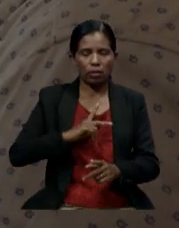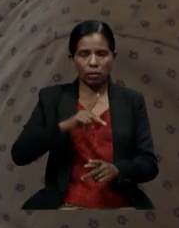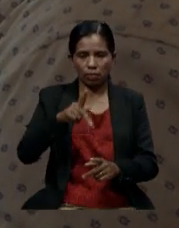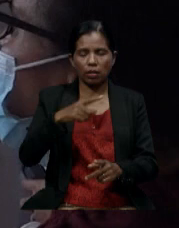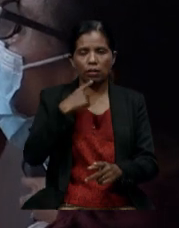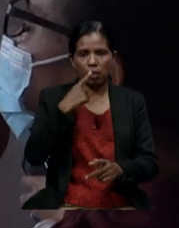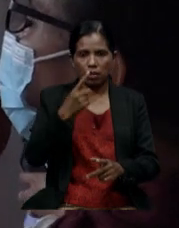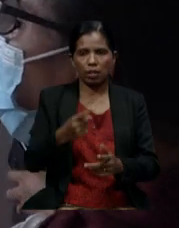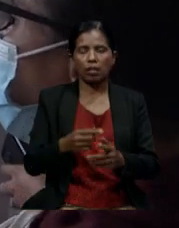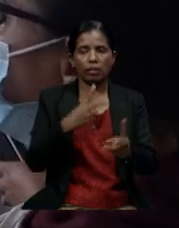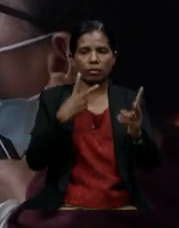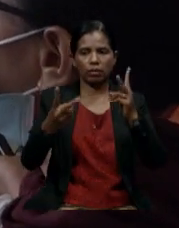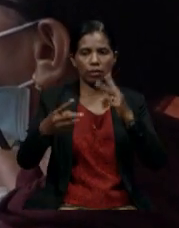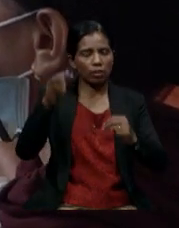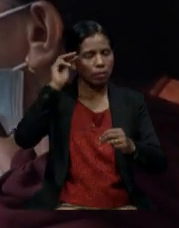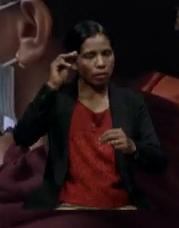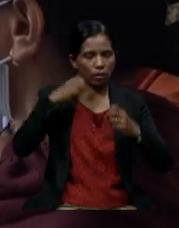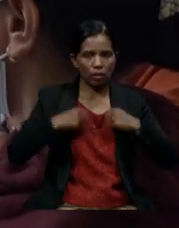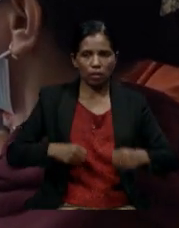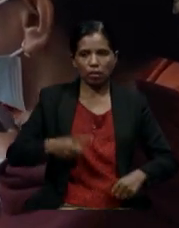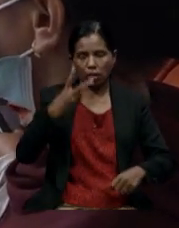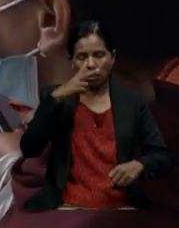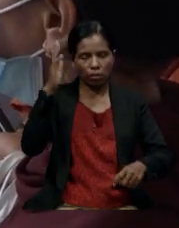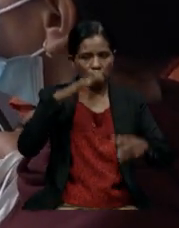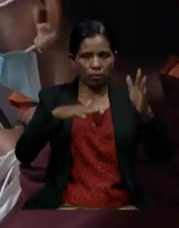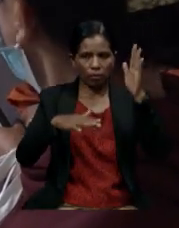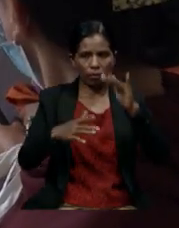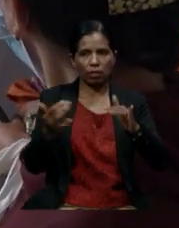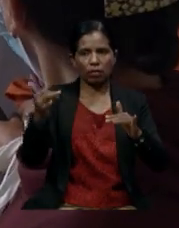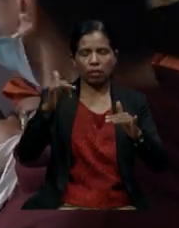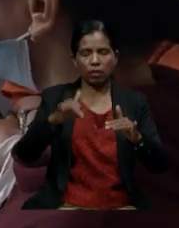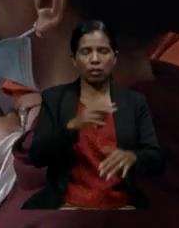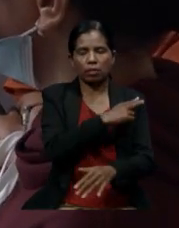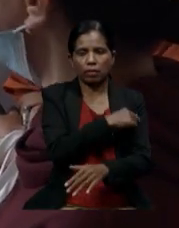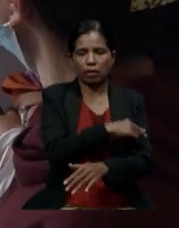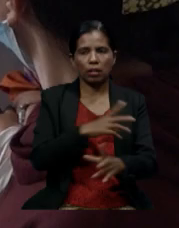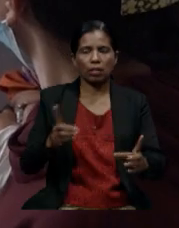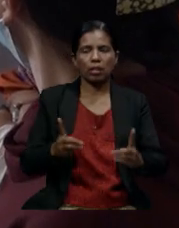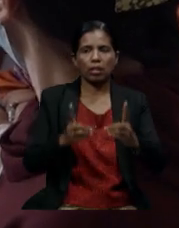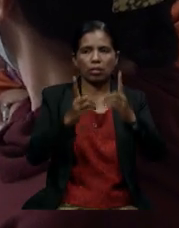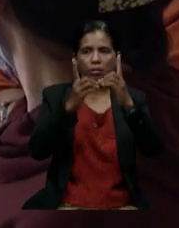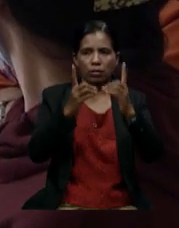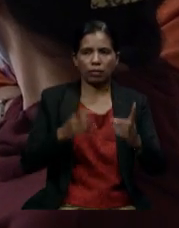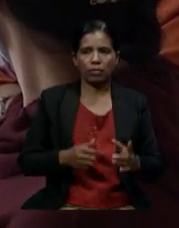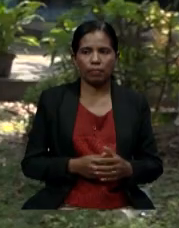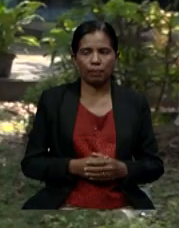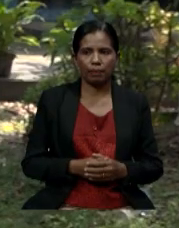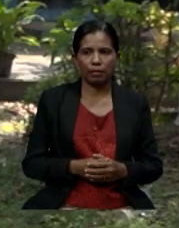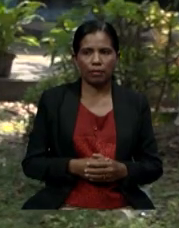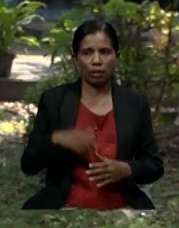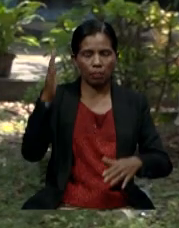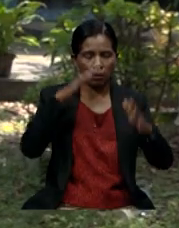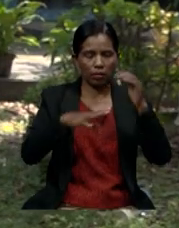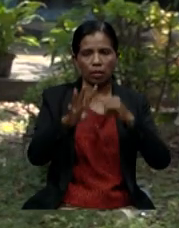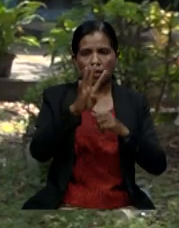Teten e a visita né ministra Saúde hare ona problema né be Centro Saúde né enfrenta durante né. Problema a hat